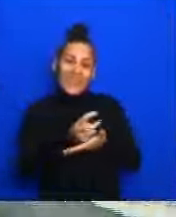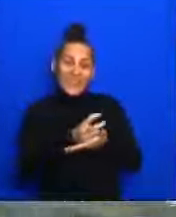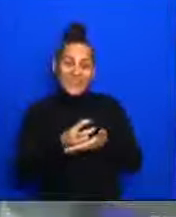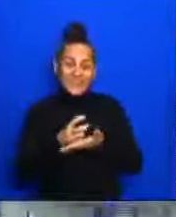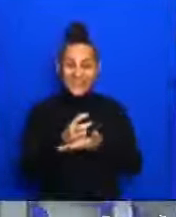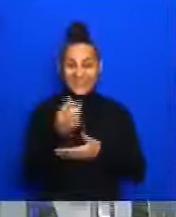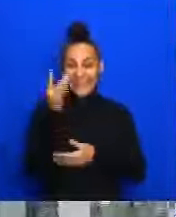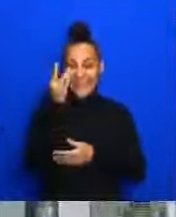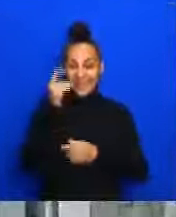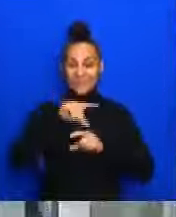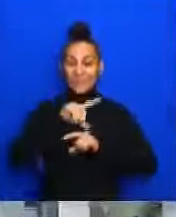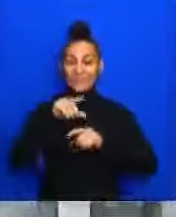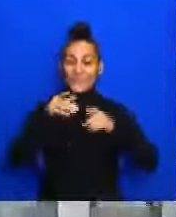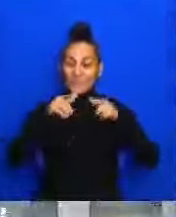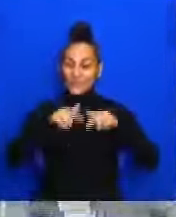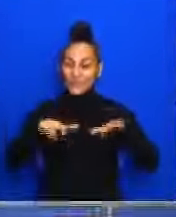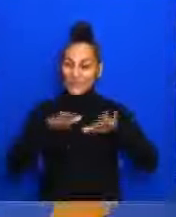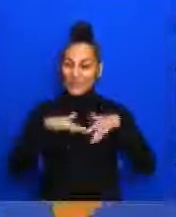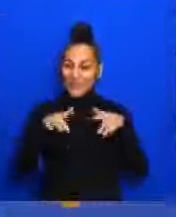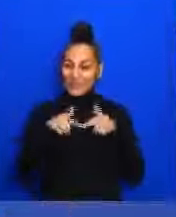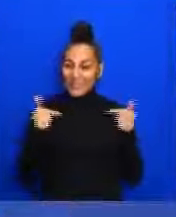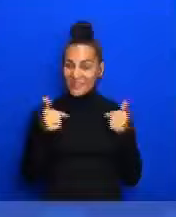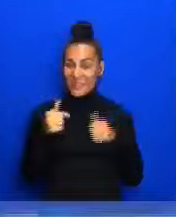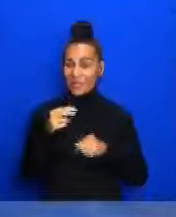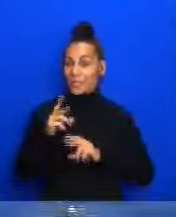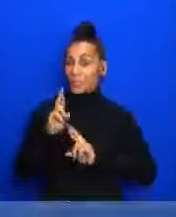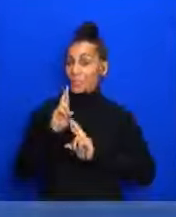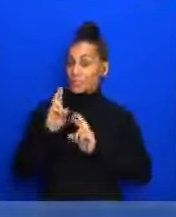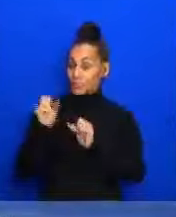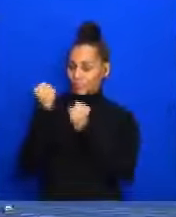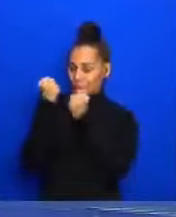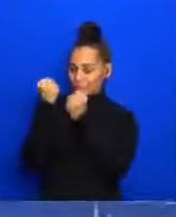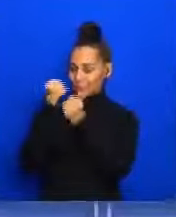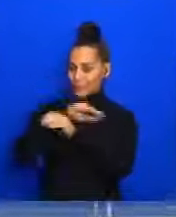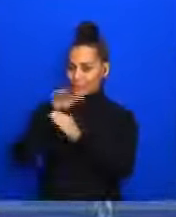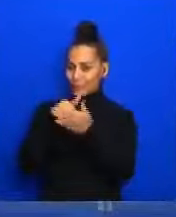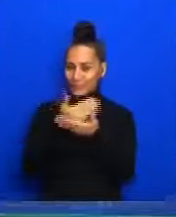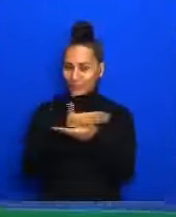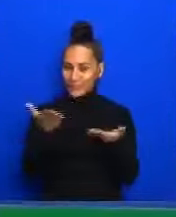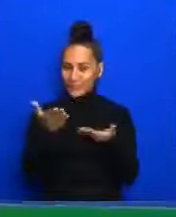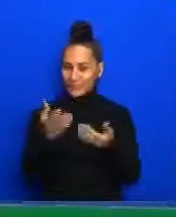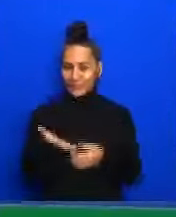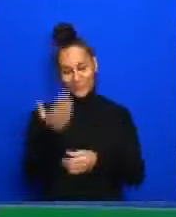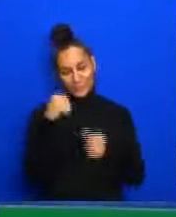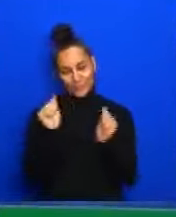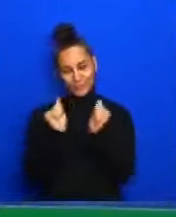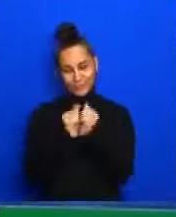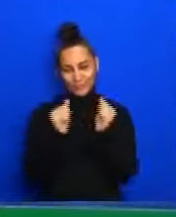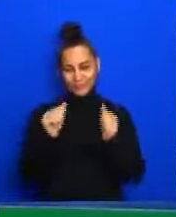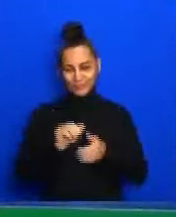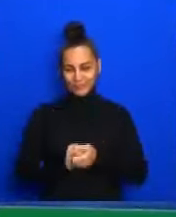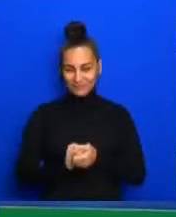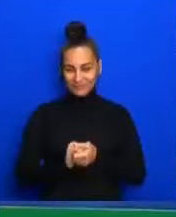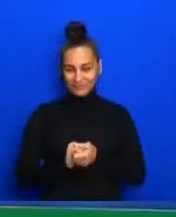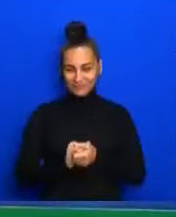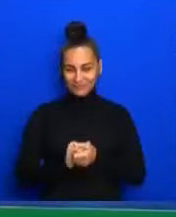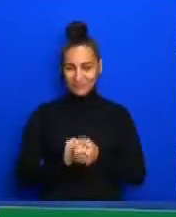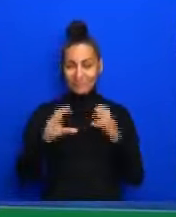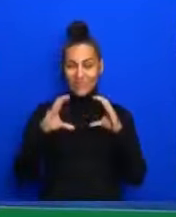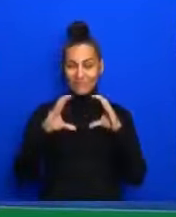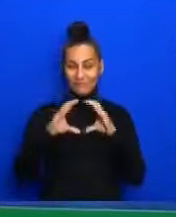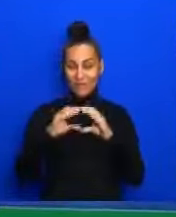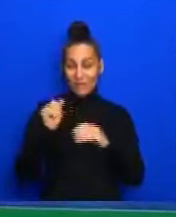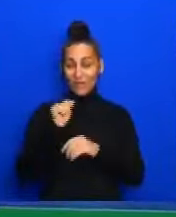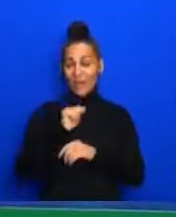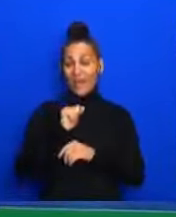Máquina ao vivo, direto do Espaço da Sorte. E eu tô na torcida aqui por todos vocês, hein? Vamos juntos!